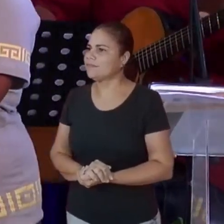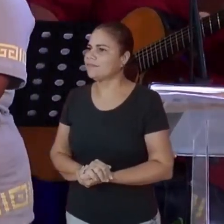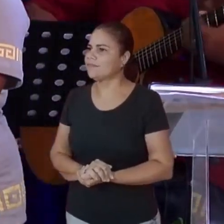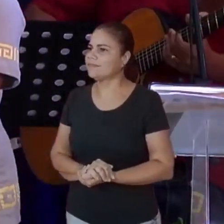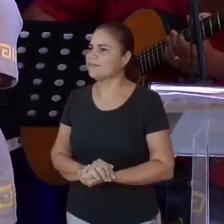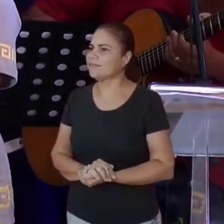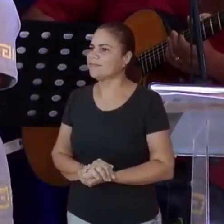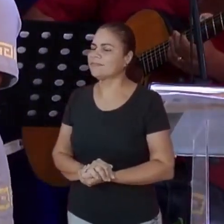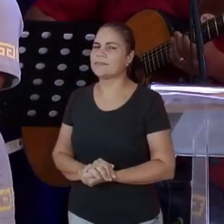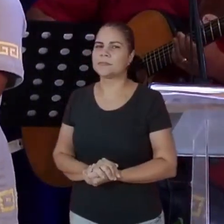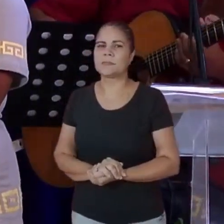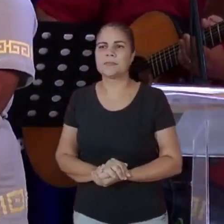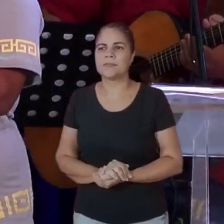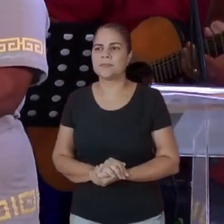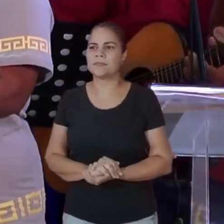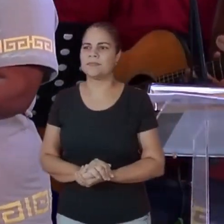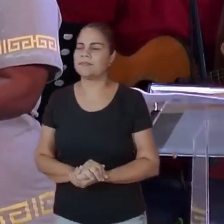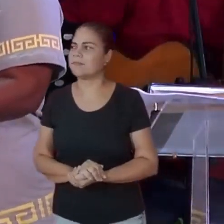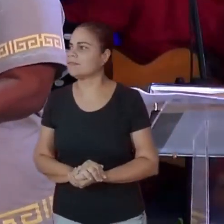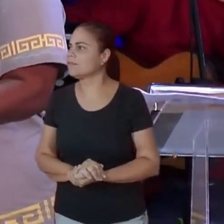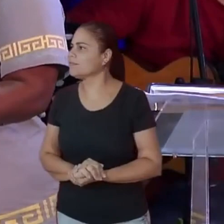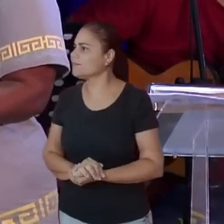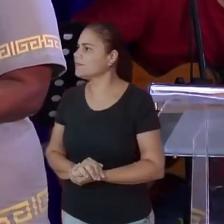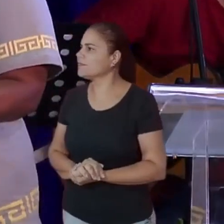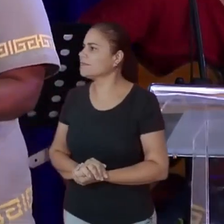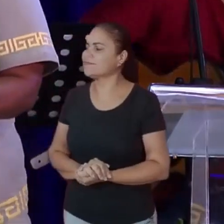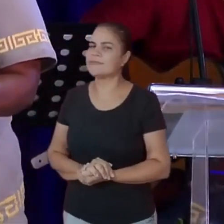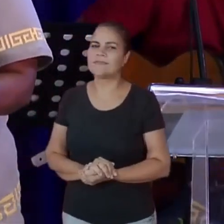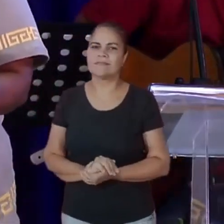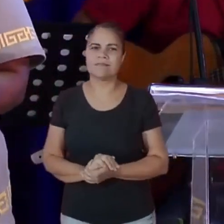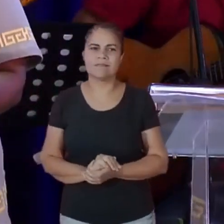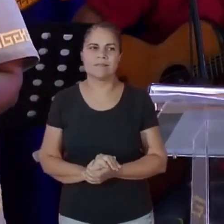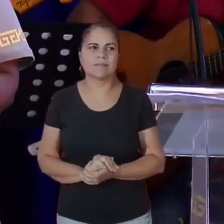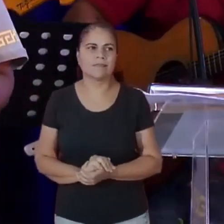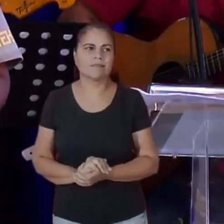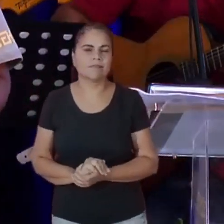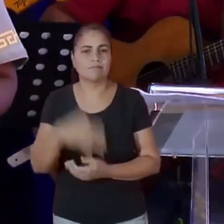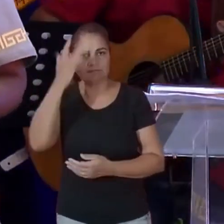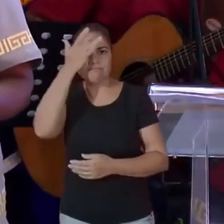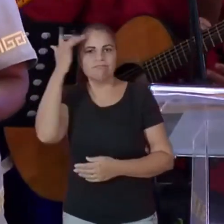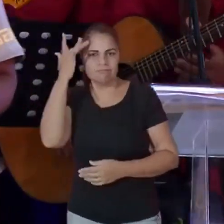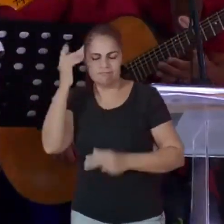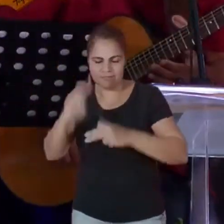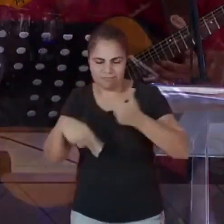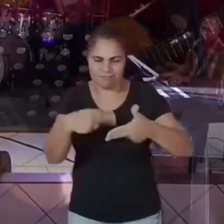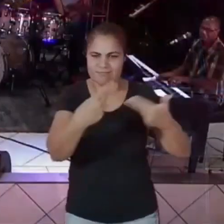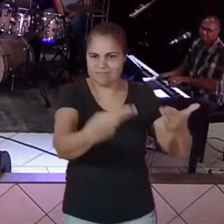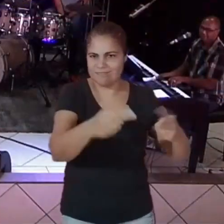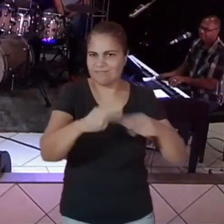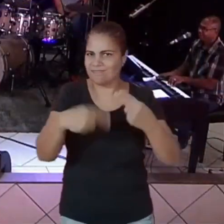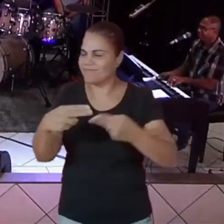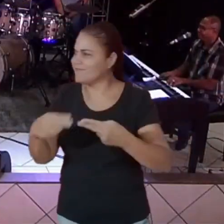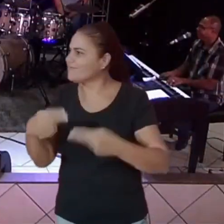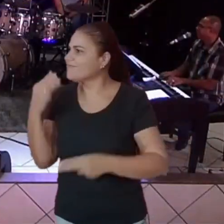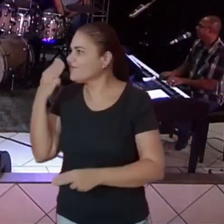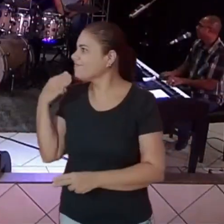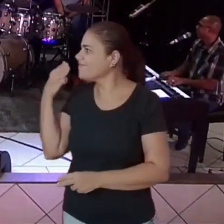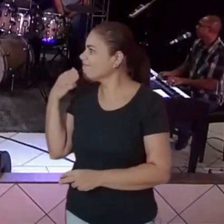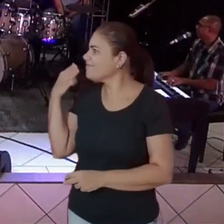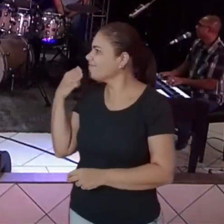Muito bem. A igreja vai participar da festa recebendo aí uma pequena lembrança. Depois eu te entrego aqui, tá, Ana? Aqui